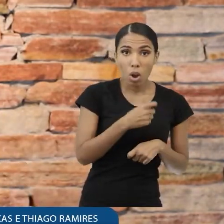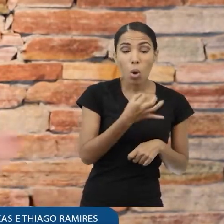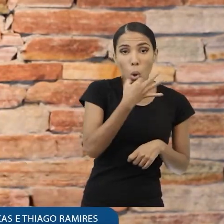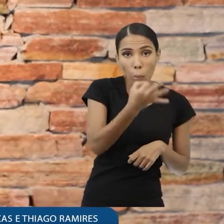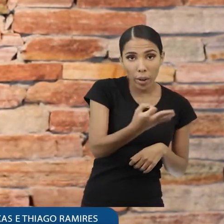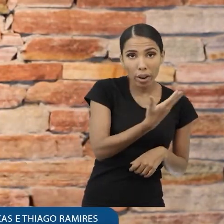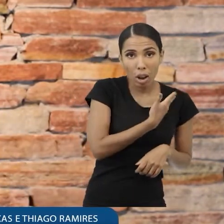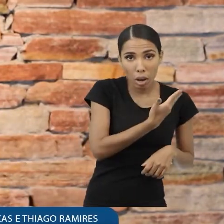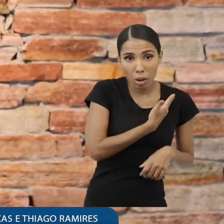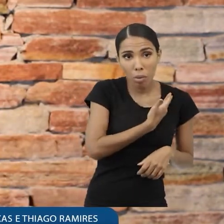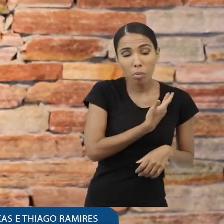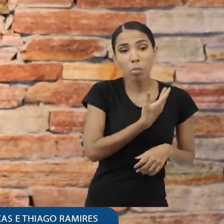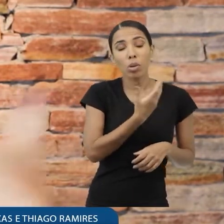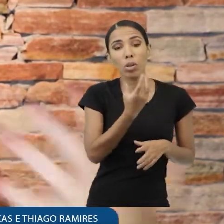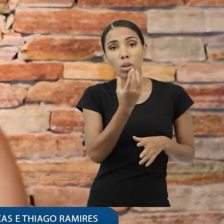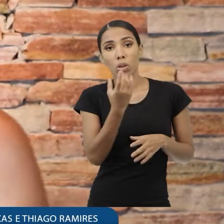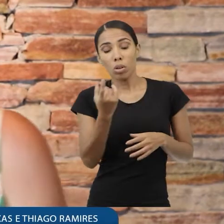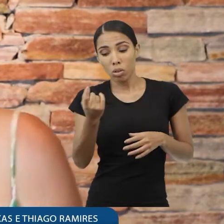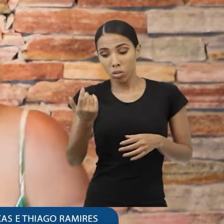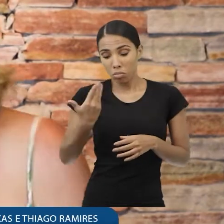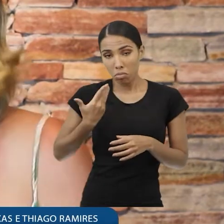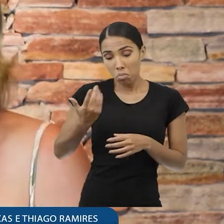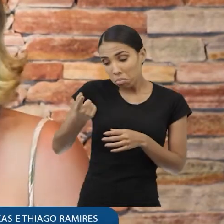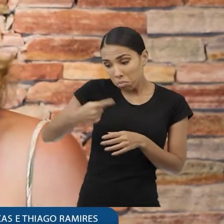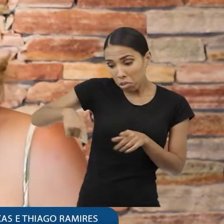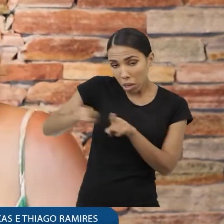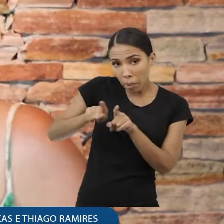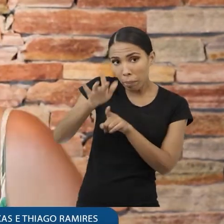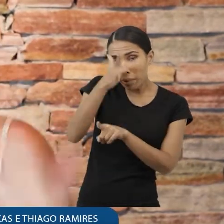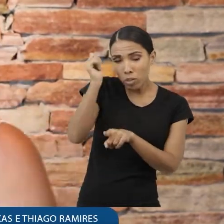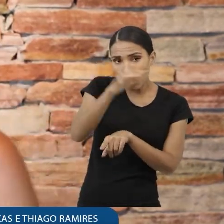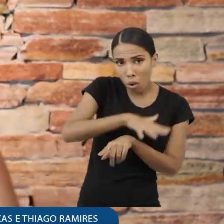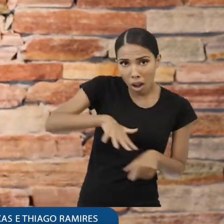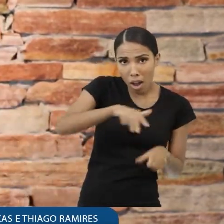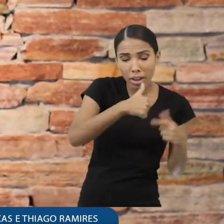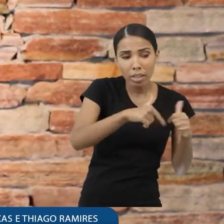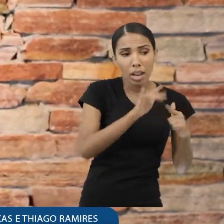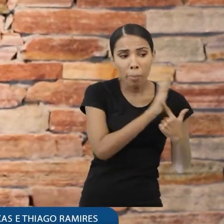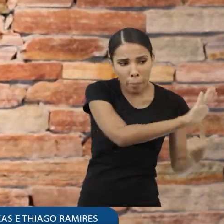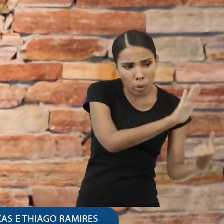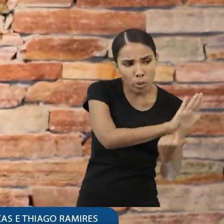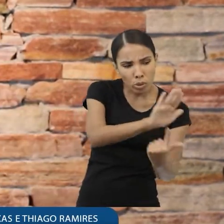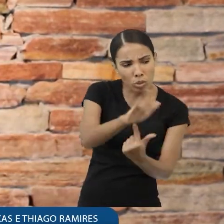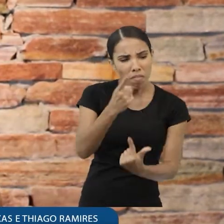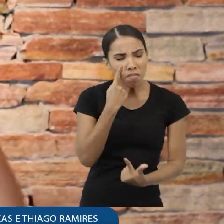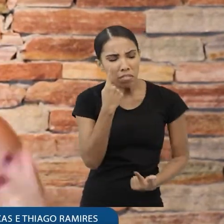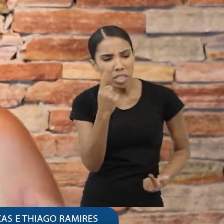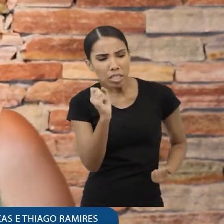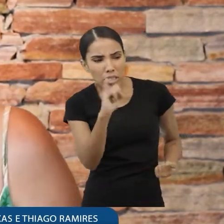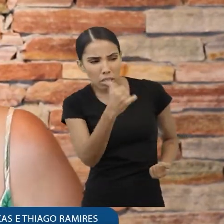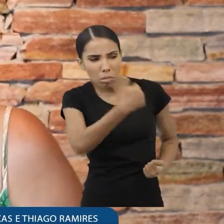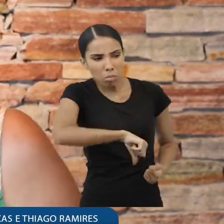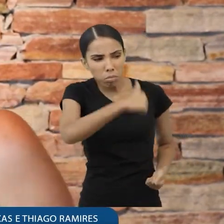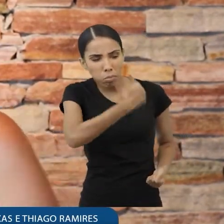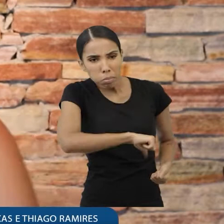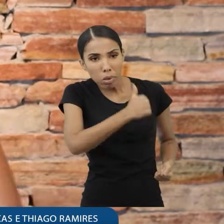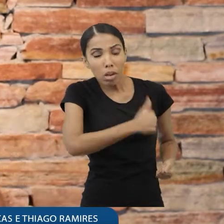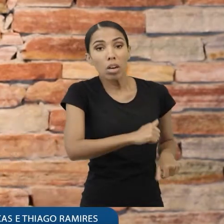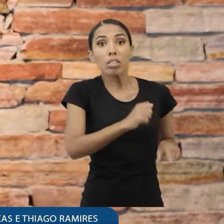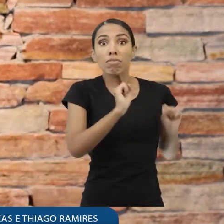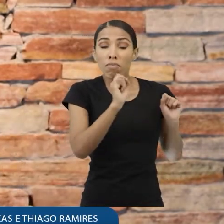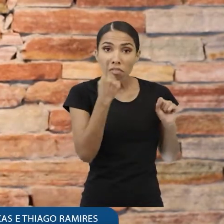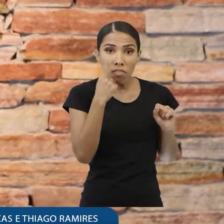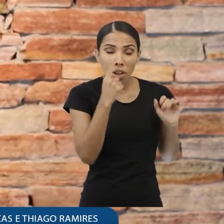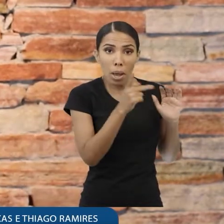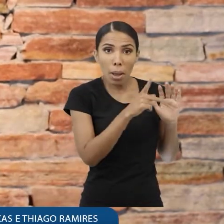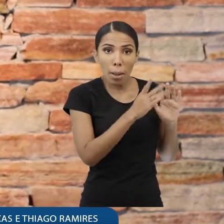opinião de amigos e colegas e pessoas que trabalham com a área é muito importante. Então, faça esse treinamento, apresente para outras pessoas e vê se realmente a proposta que